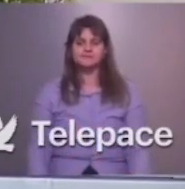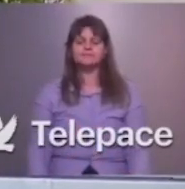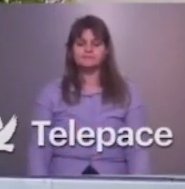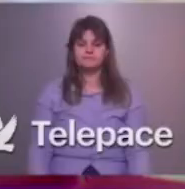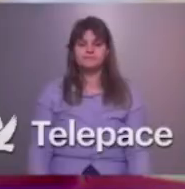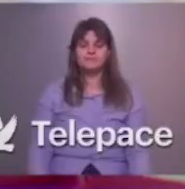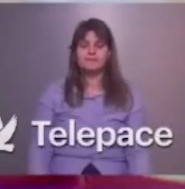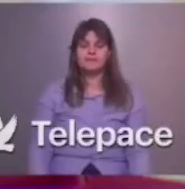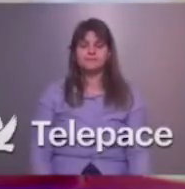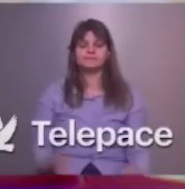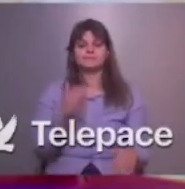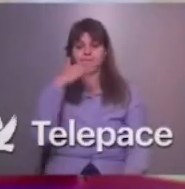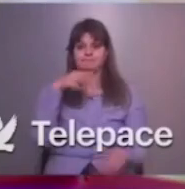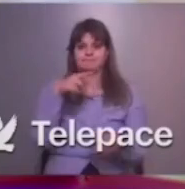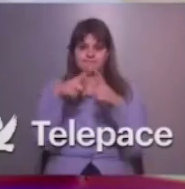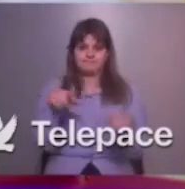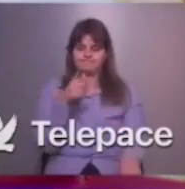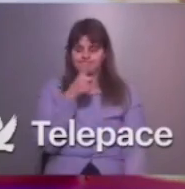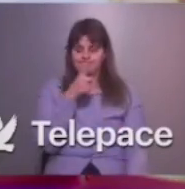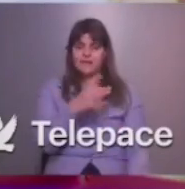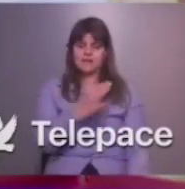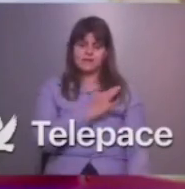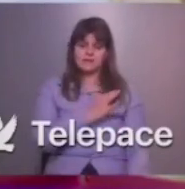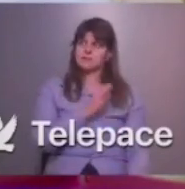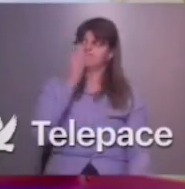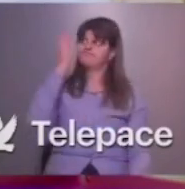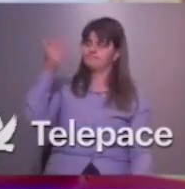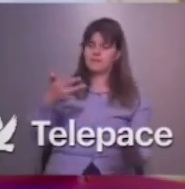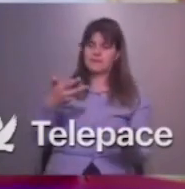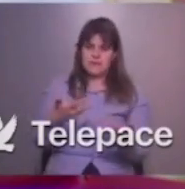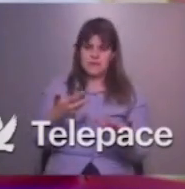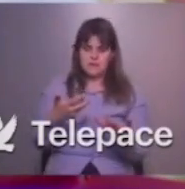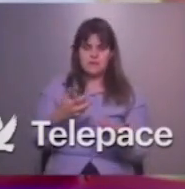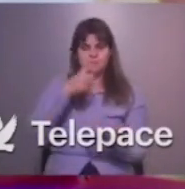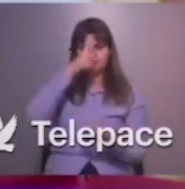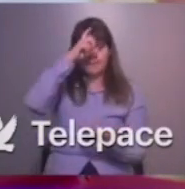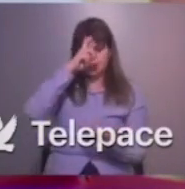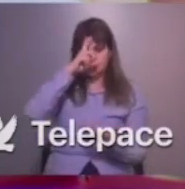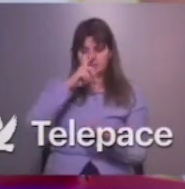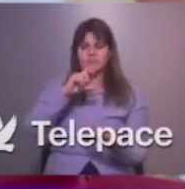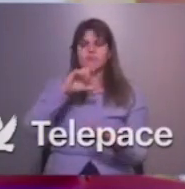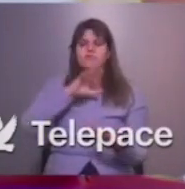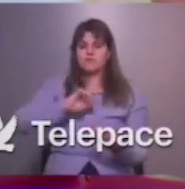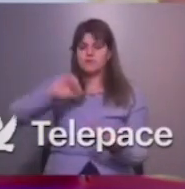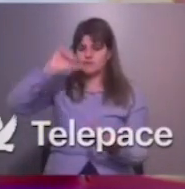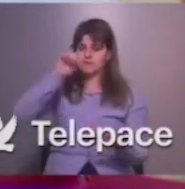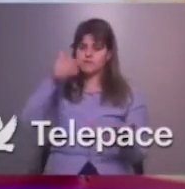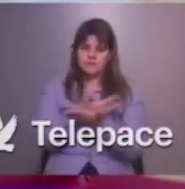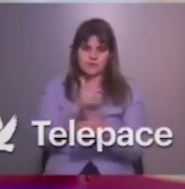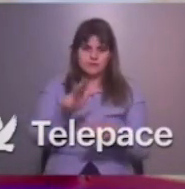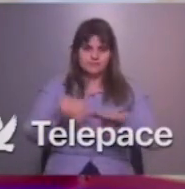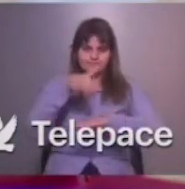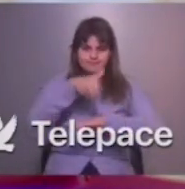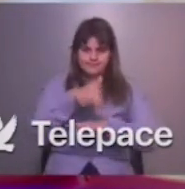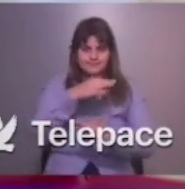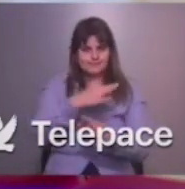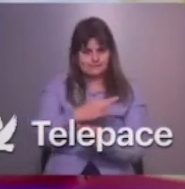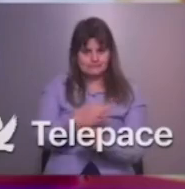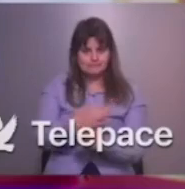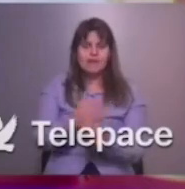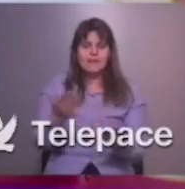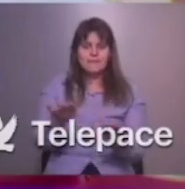Jesus. Memores itur mortis et rex sessionis eius. Tibi, Domine, panem vitem